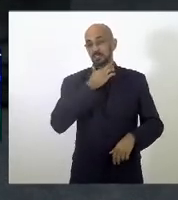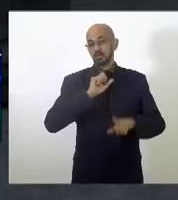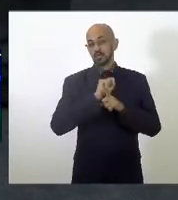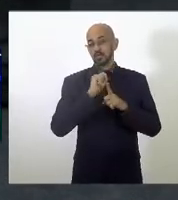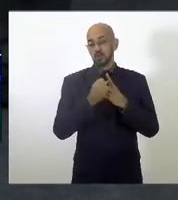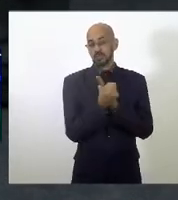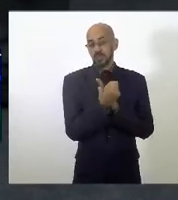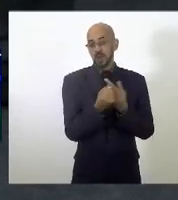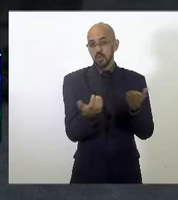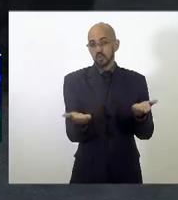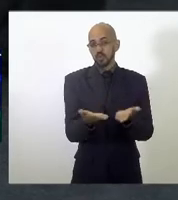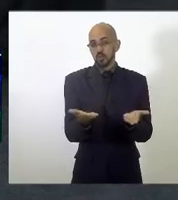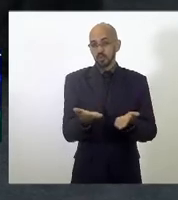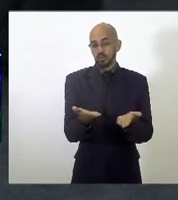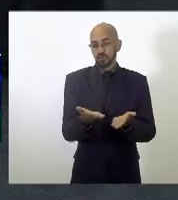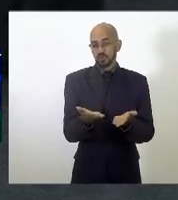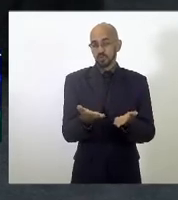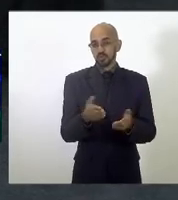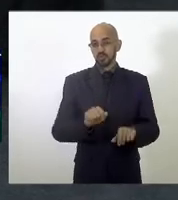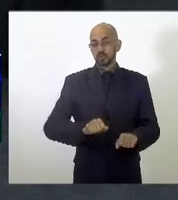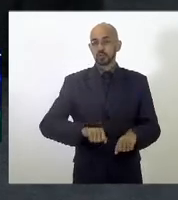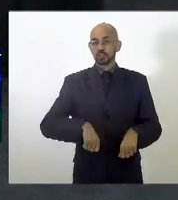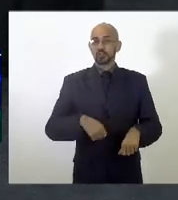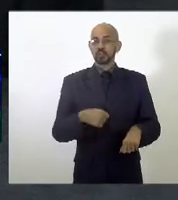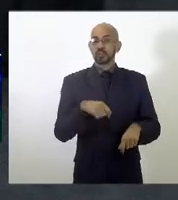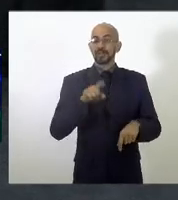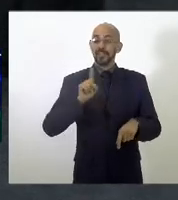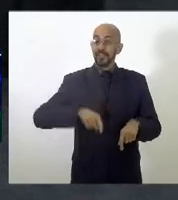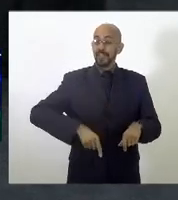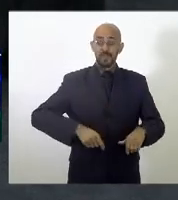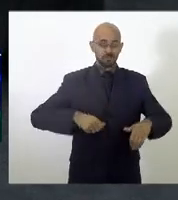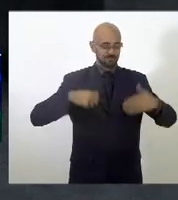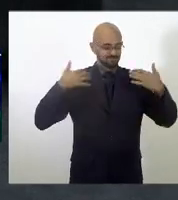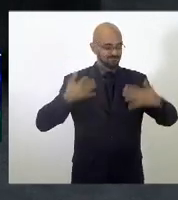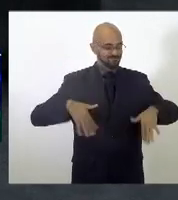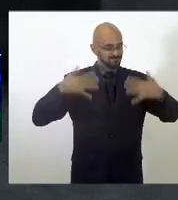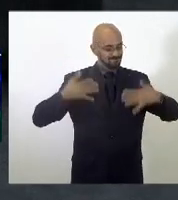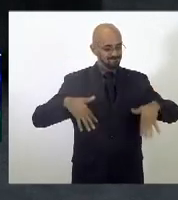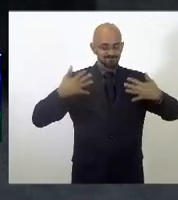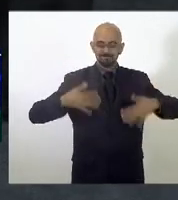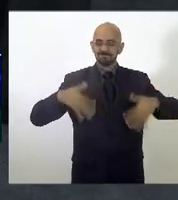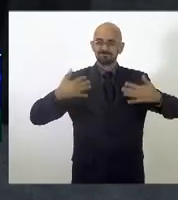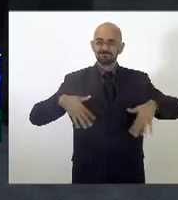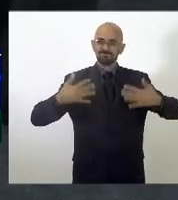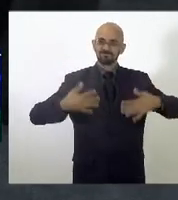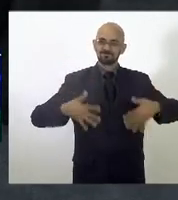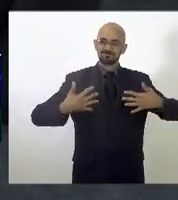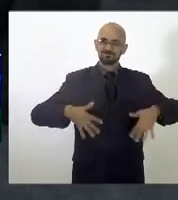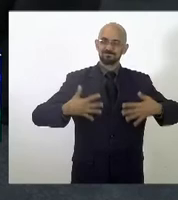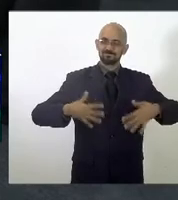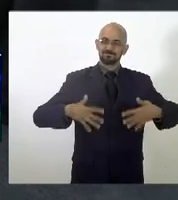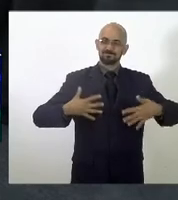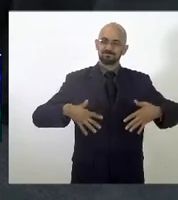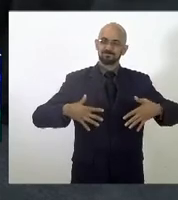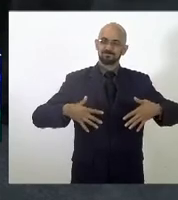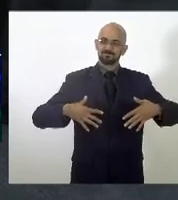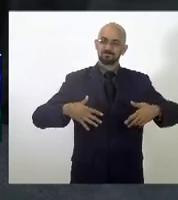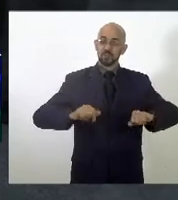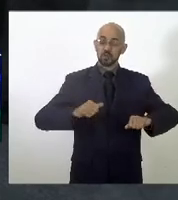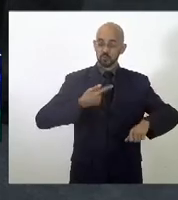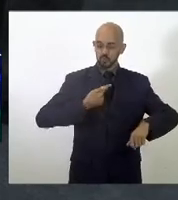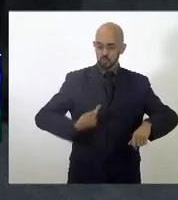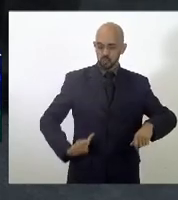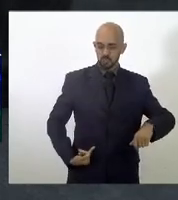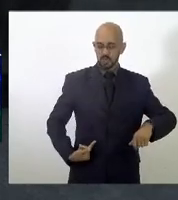social que vivemos é de uma magnitude muito forte, muito forte. E os